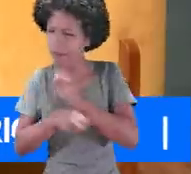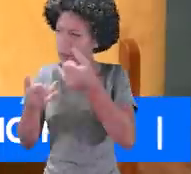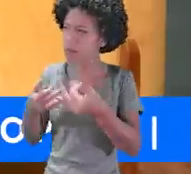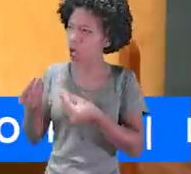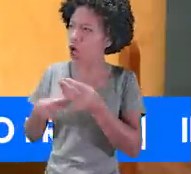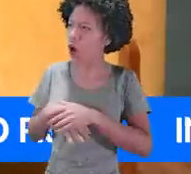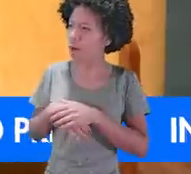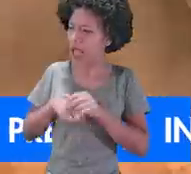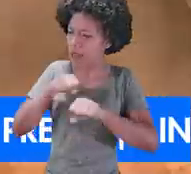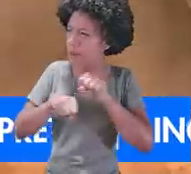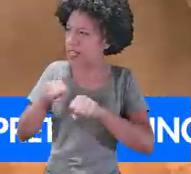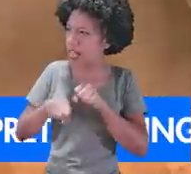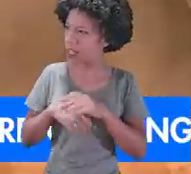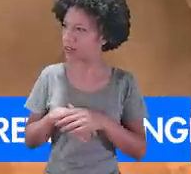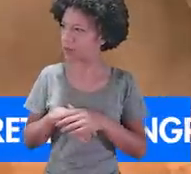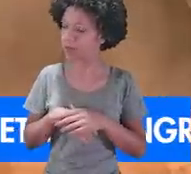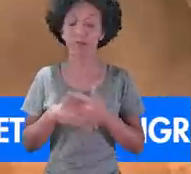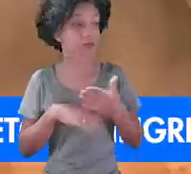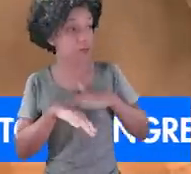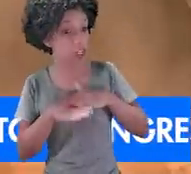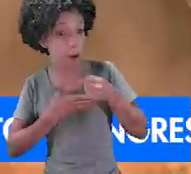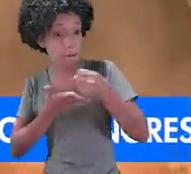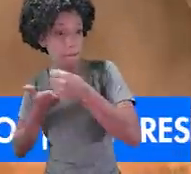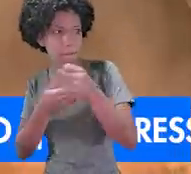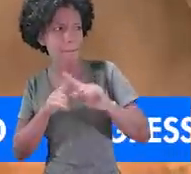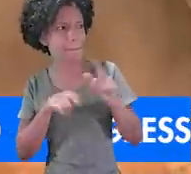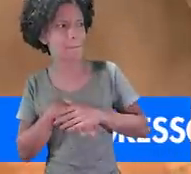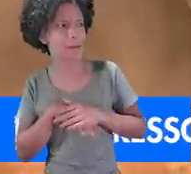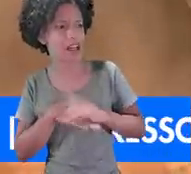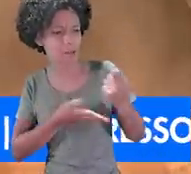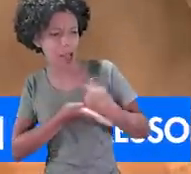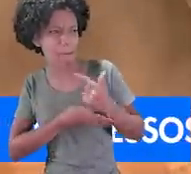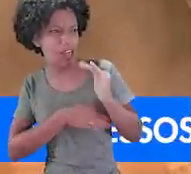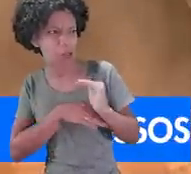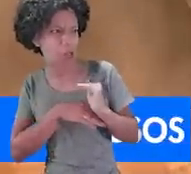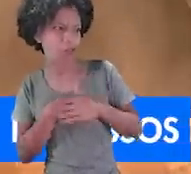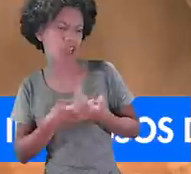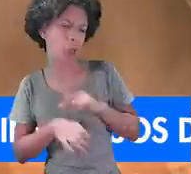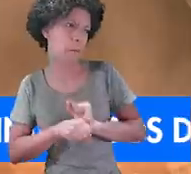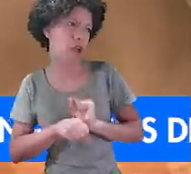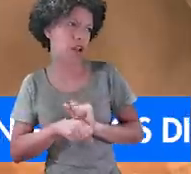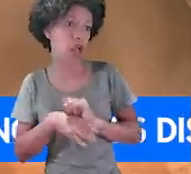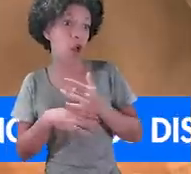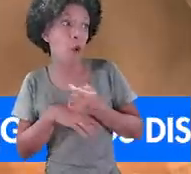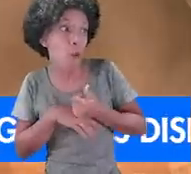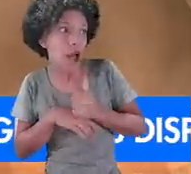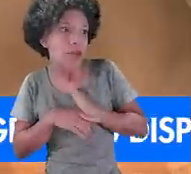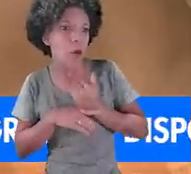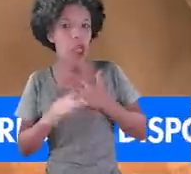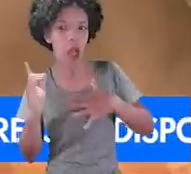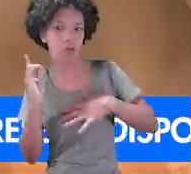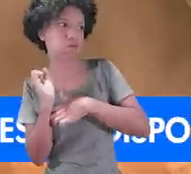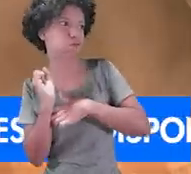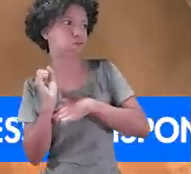isso. Como é que é a entrega de bicicleta? Ah, eu fazia entrega, mas as taxas é muito baixa, né? Aí eu parei. Aí quando eu quase morri atropelado por um